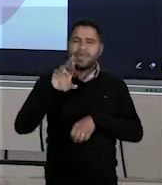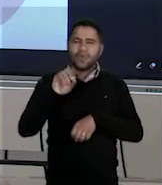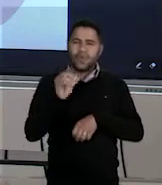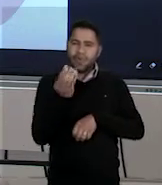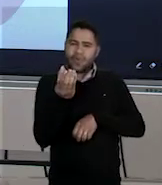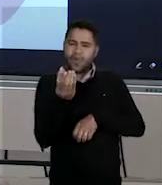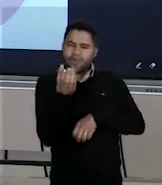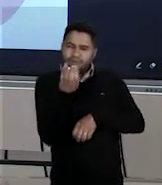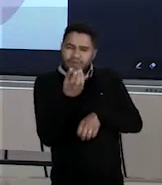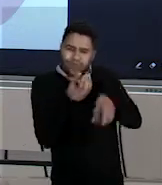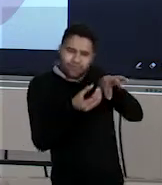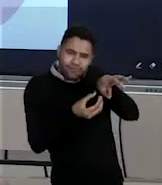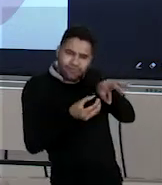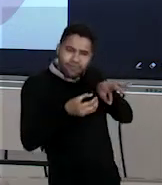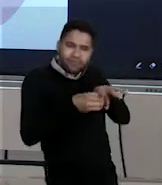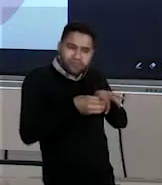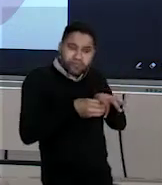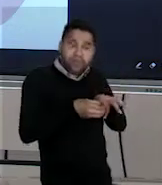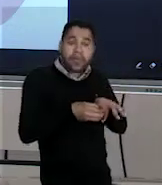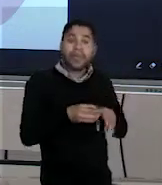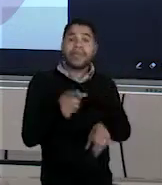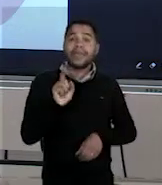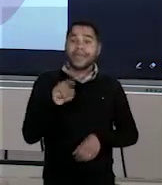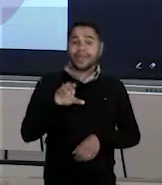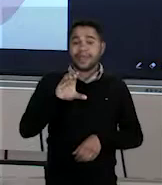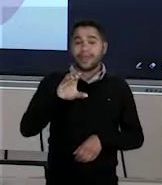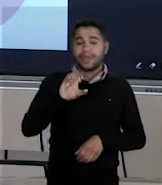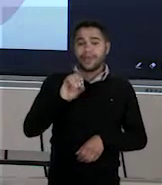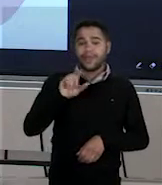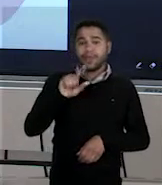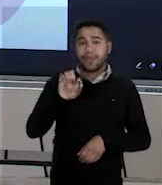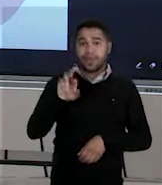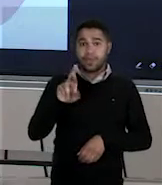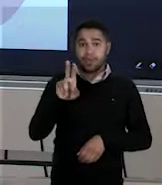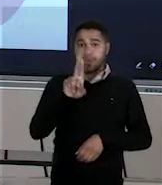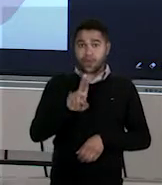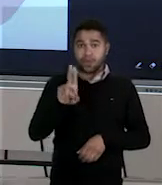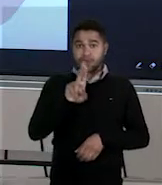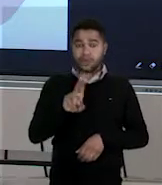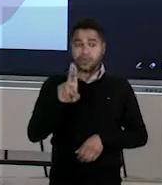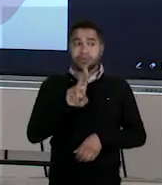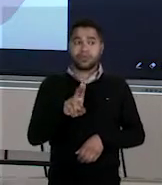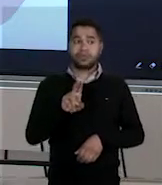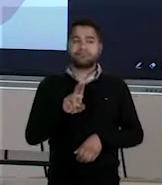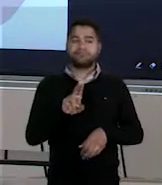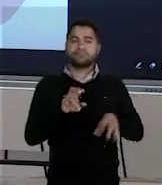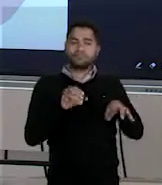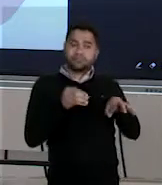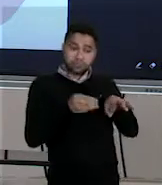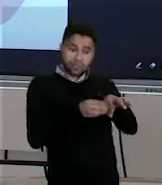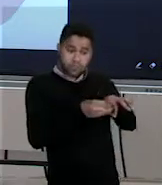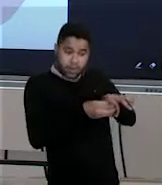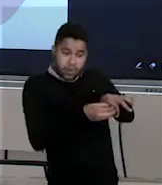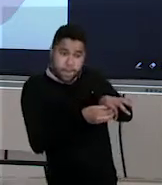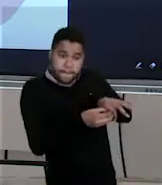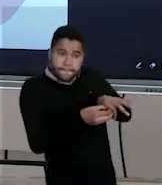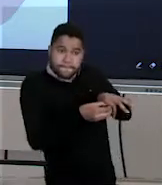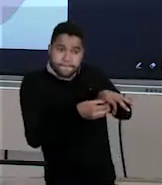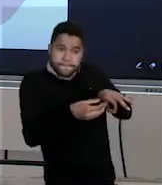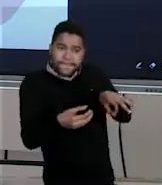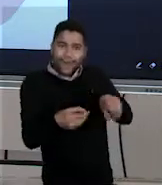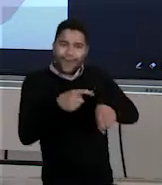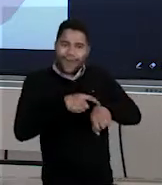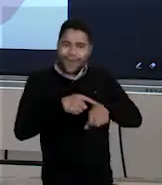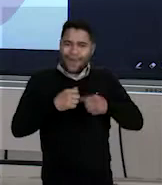de copinho. O coletor menstrual, quando a menina for utilizar, você retira ele na hora do